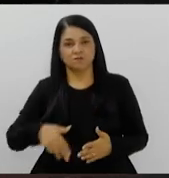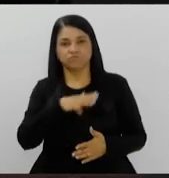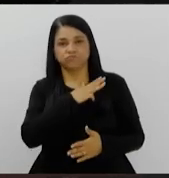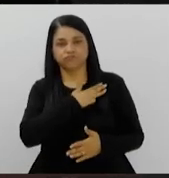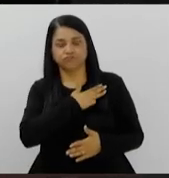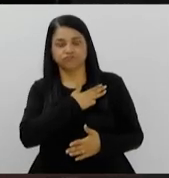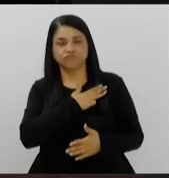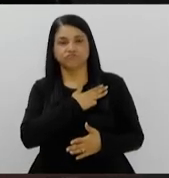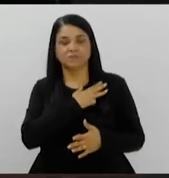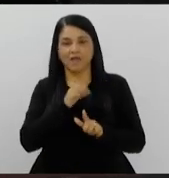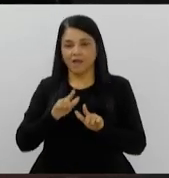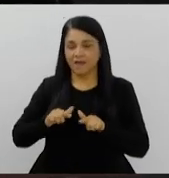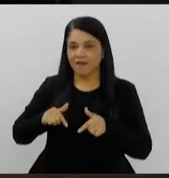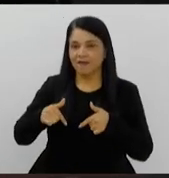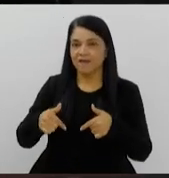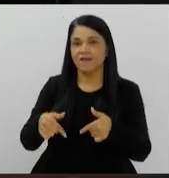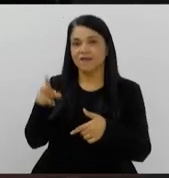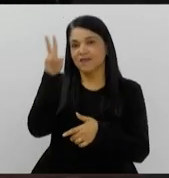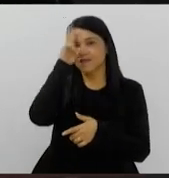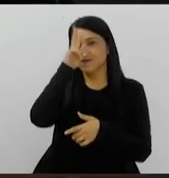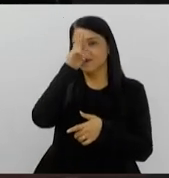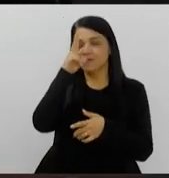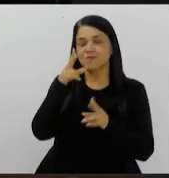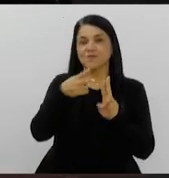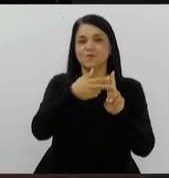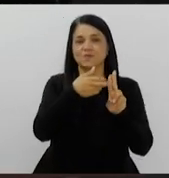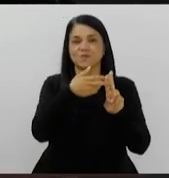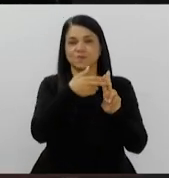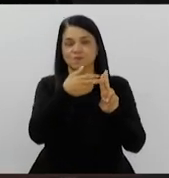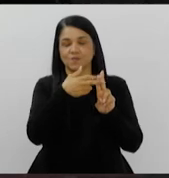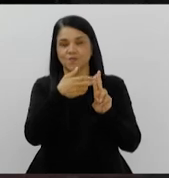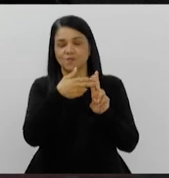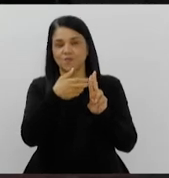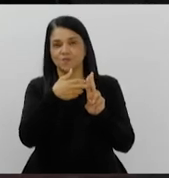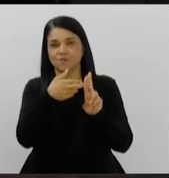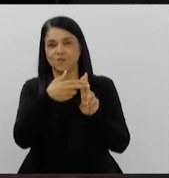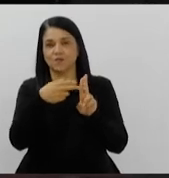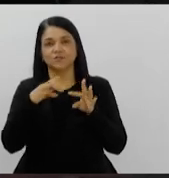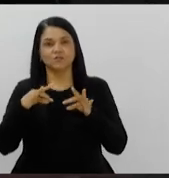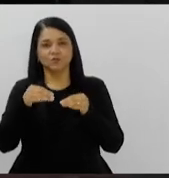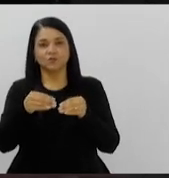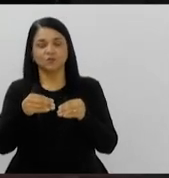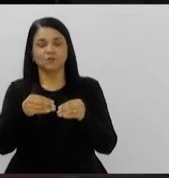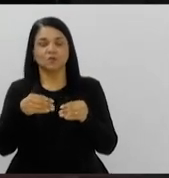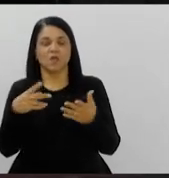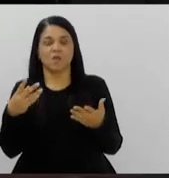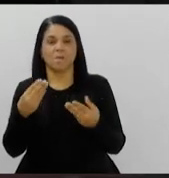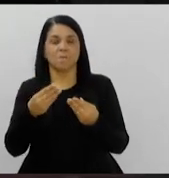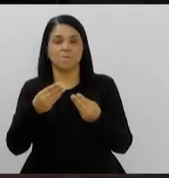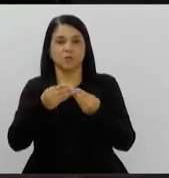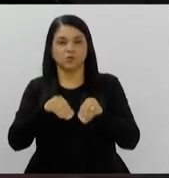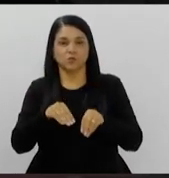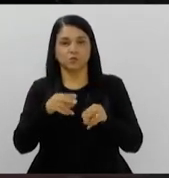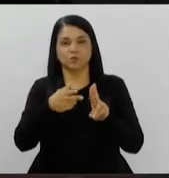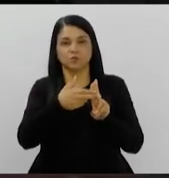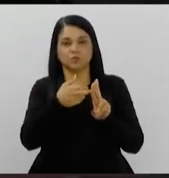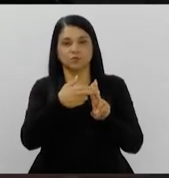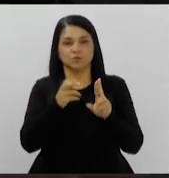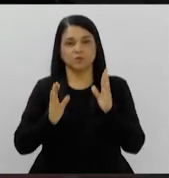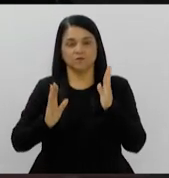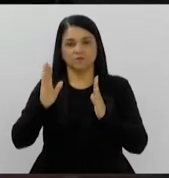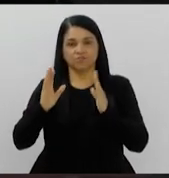tarefa histórica de recuperar o SUS depois de todos os ataques que o SUS sofreu durante a